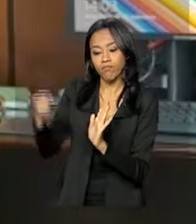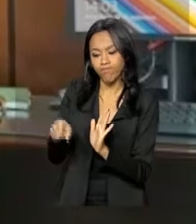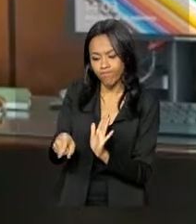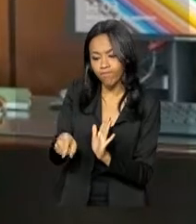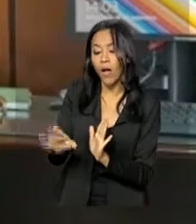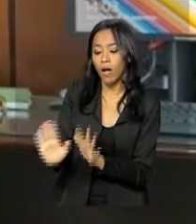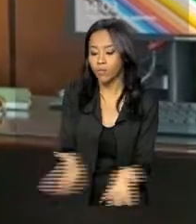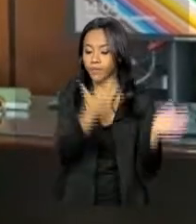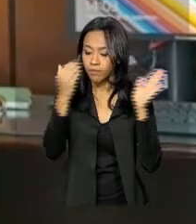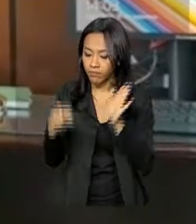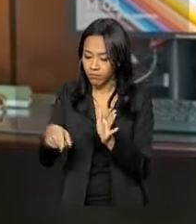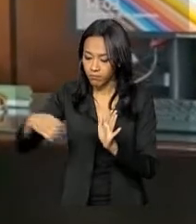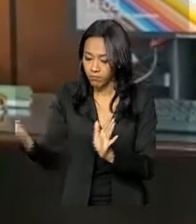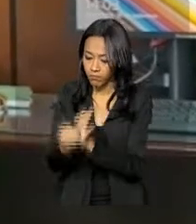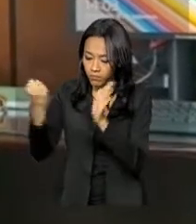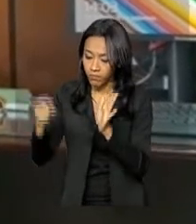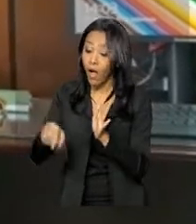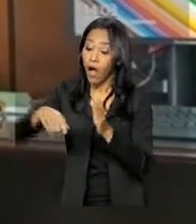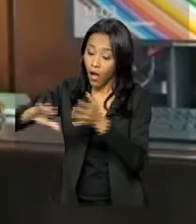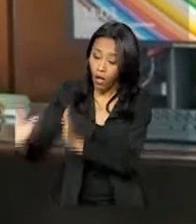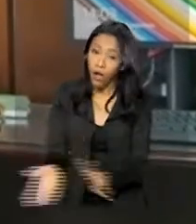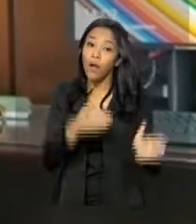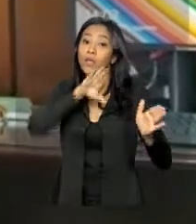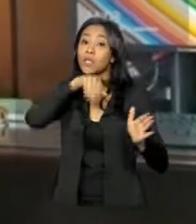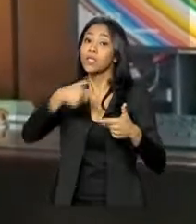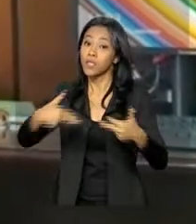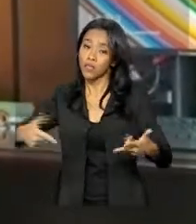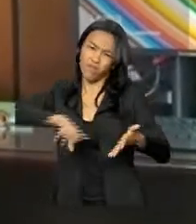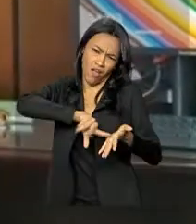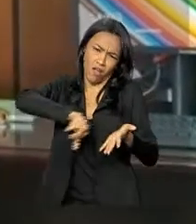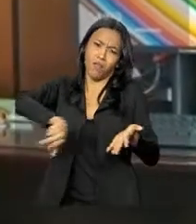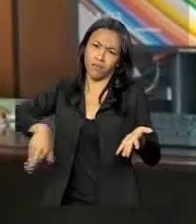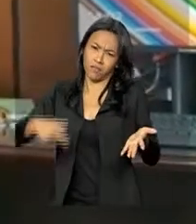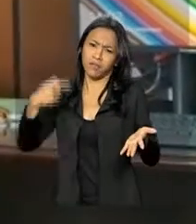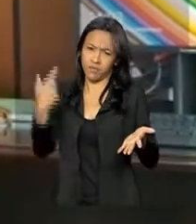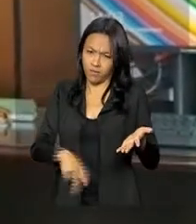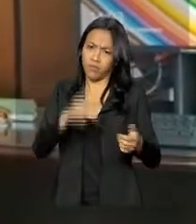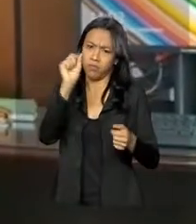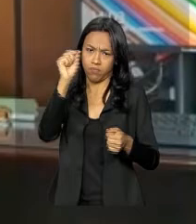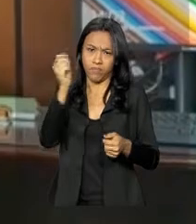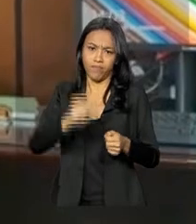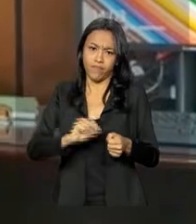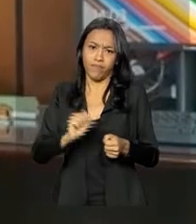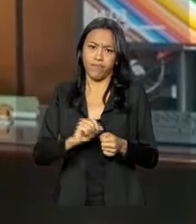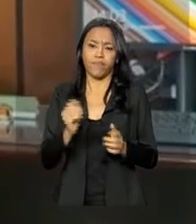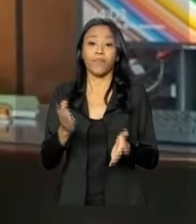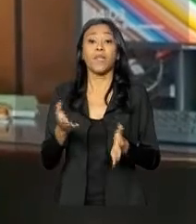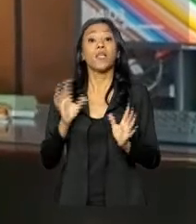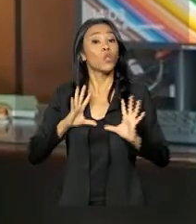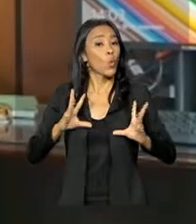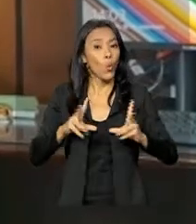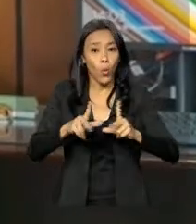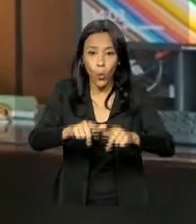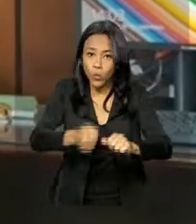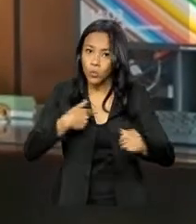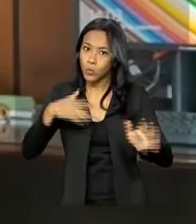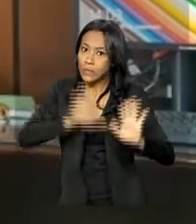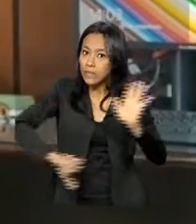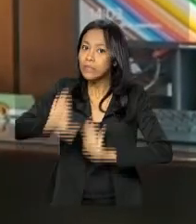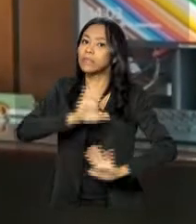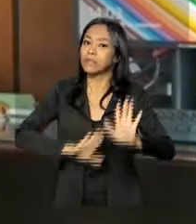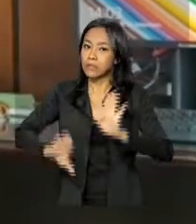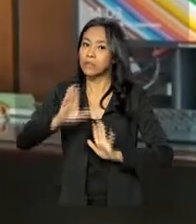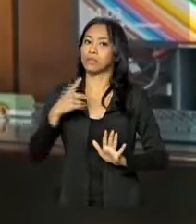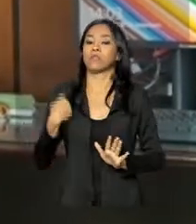importação de partes de suínos, como tripas e outras coisas que o Brasil também faz. Então, nós estamos tomando todas as providências para que esse